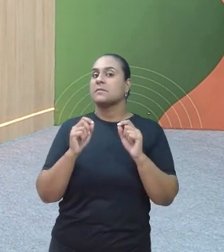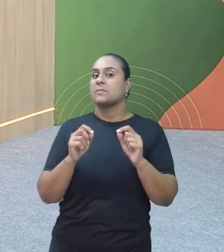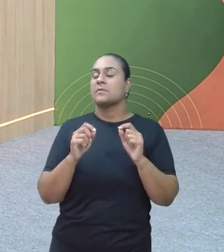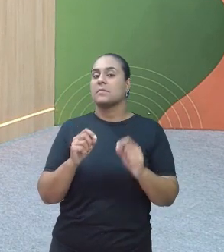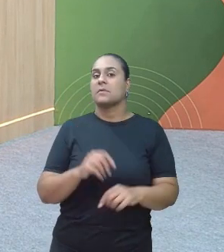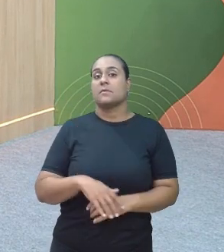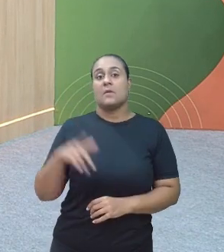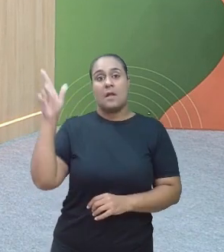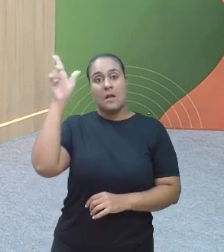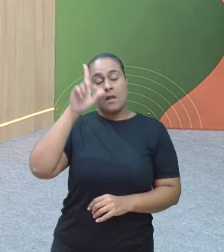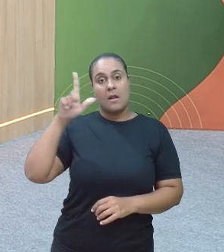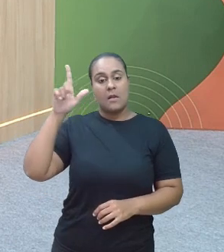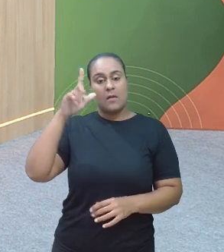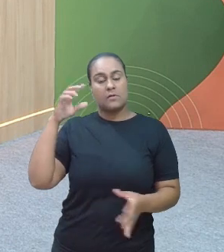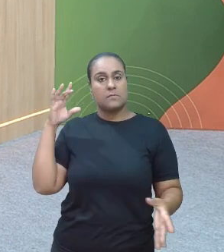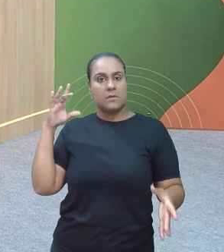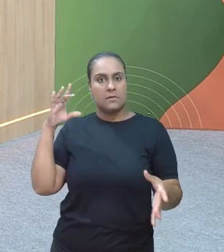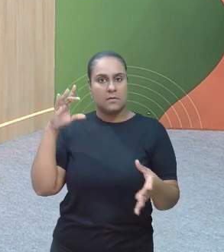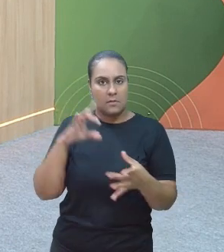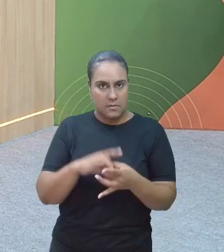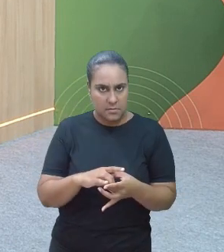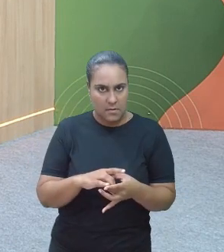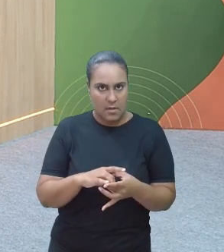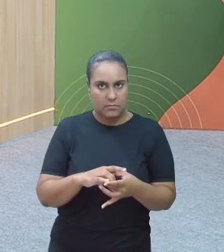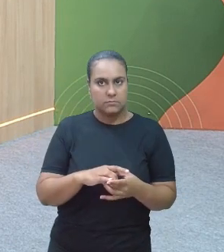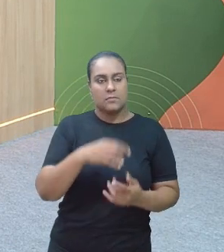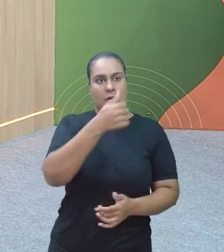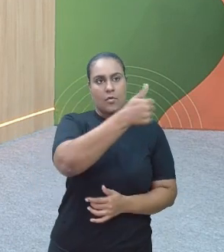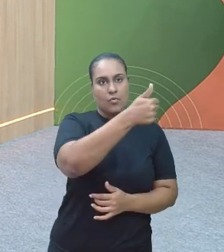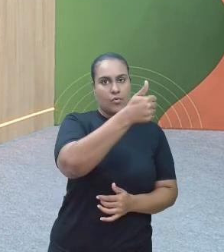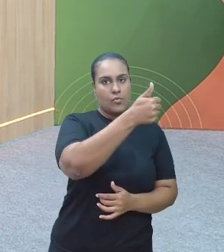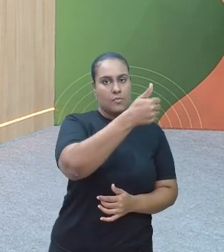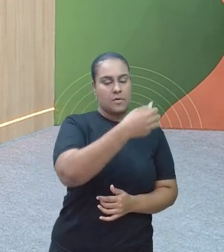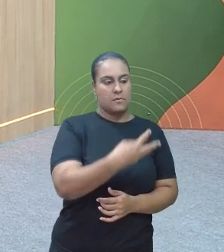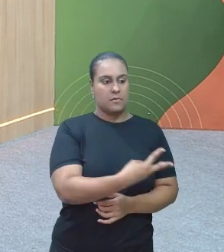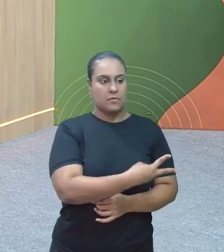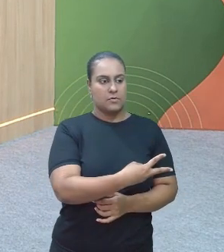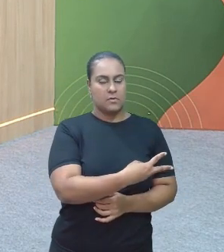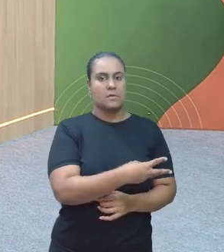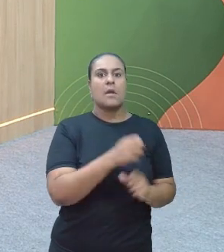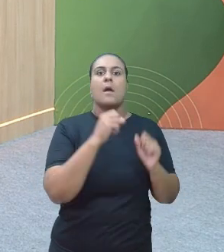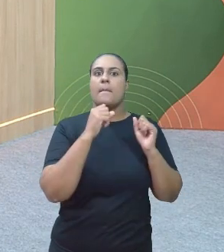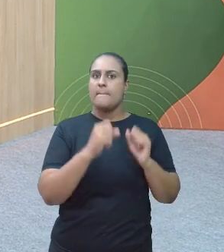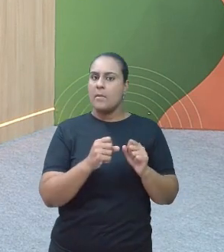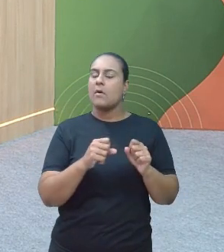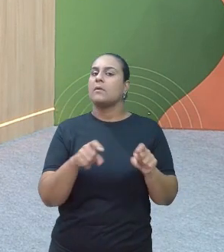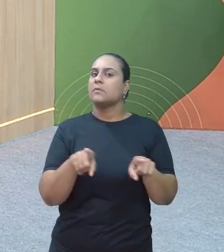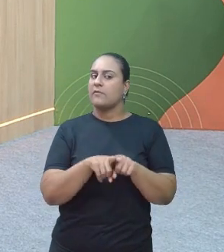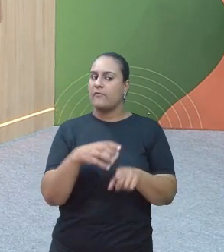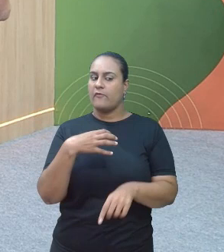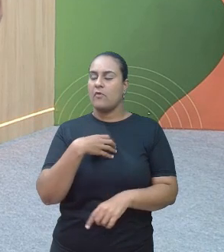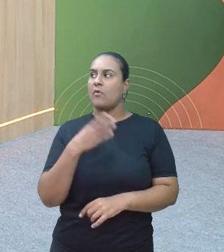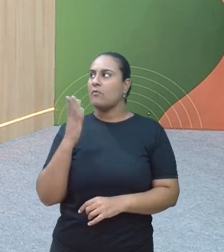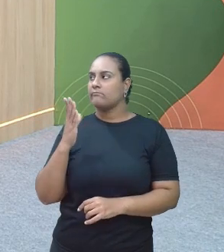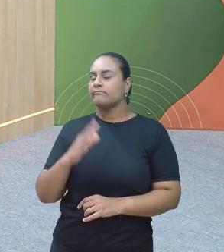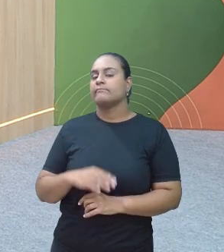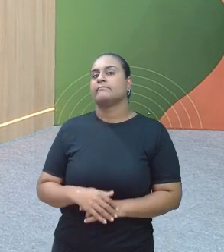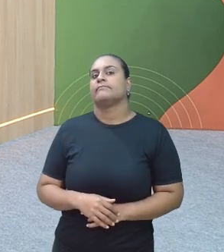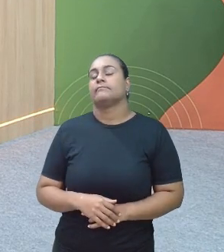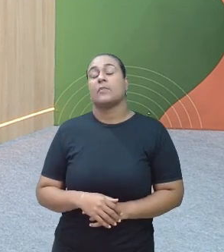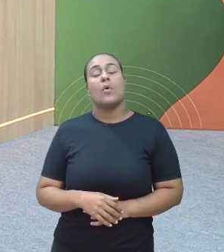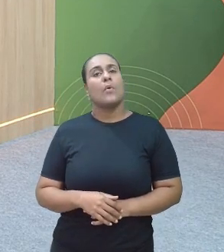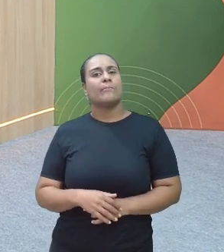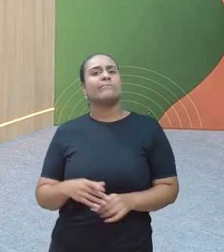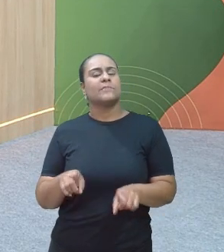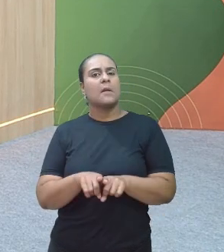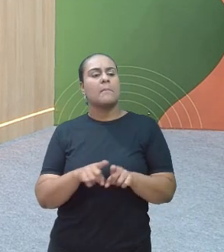lógica para a gente estabelecer a relação entre a posição e o número de lados pode ser feita dessa forma. Como também eu poderia